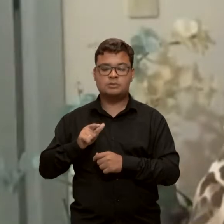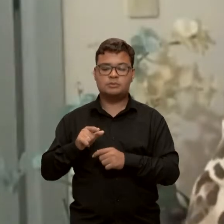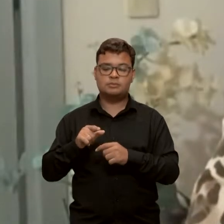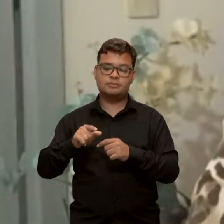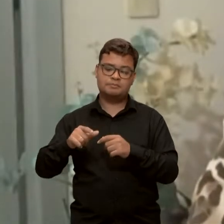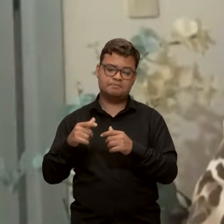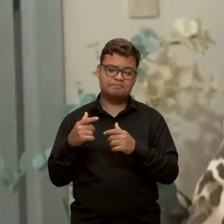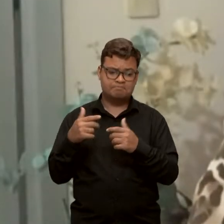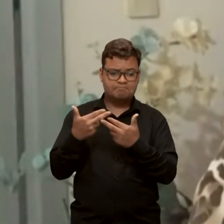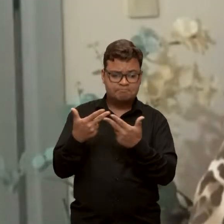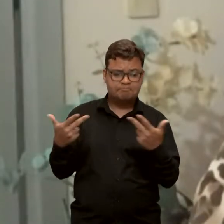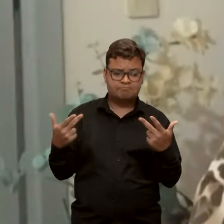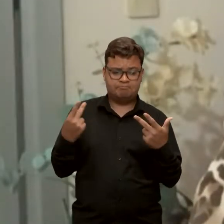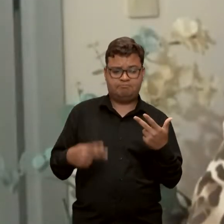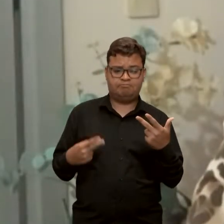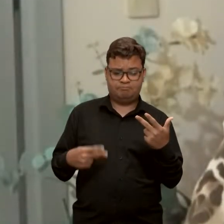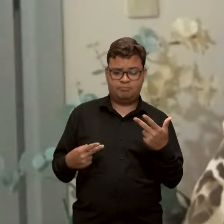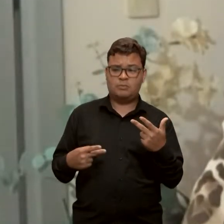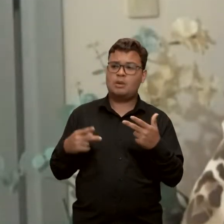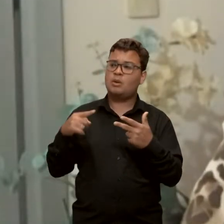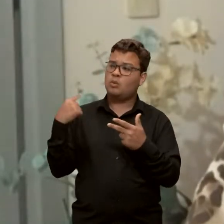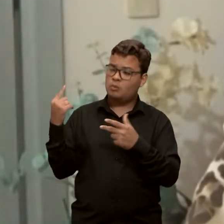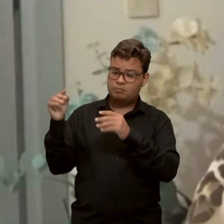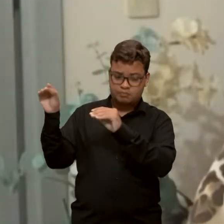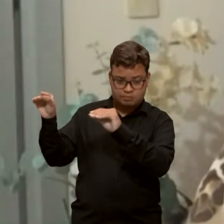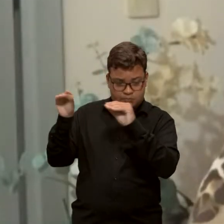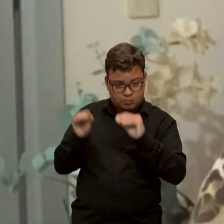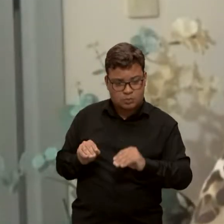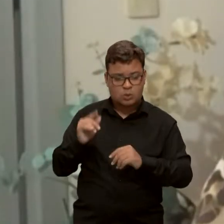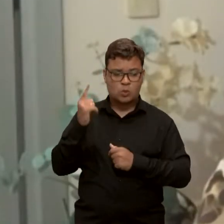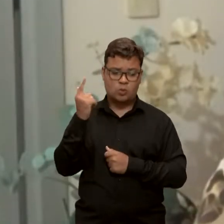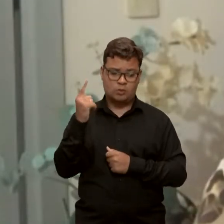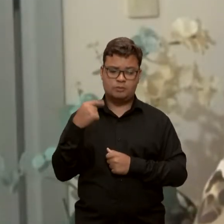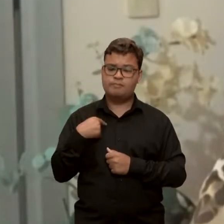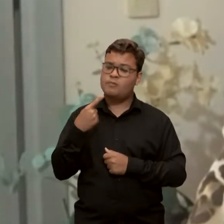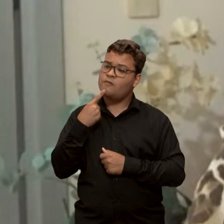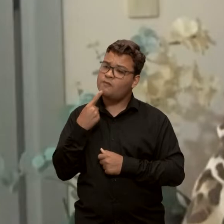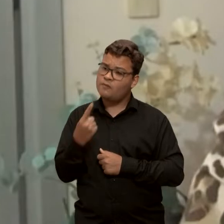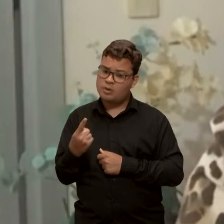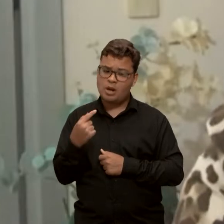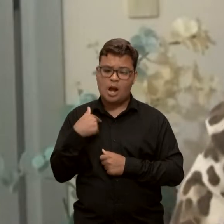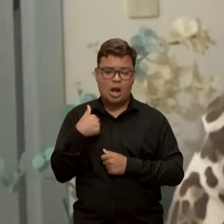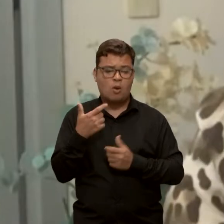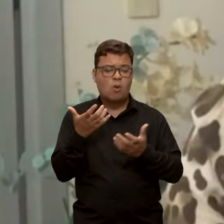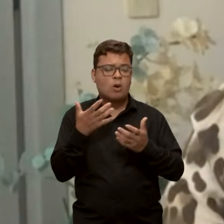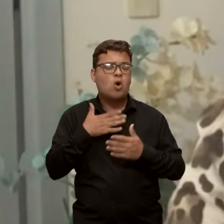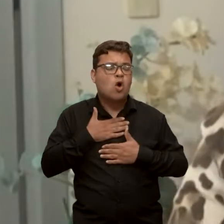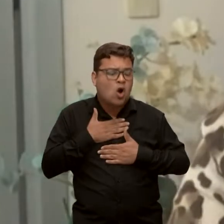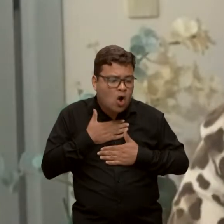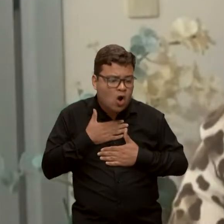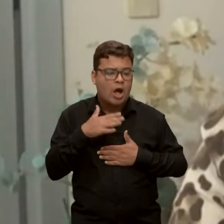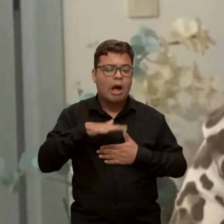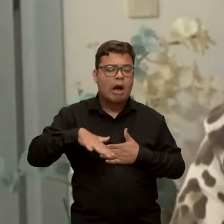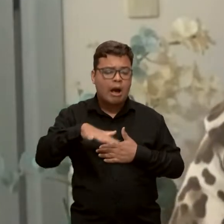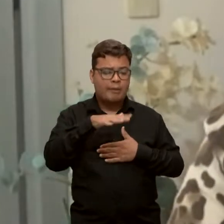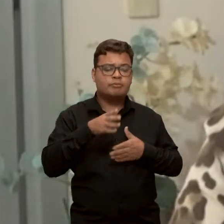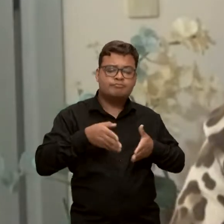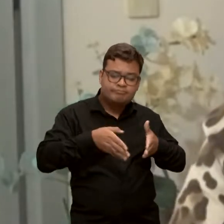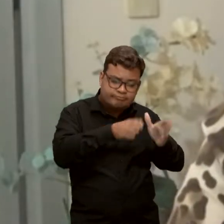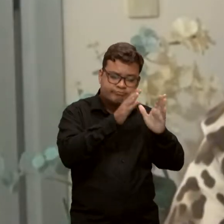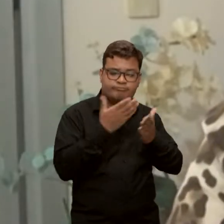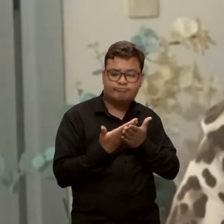unidades dele aqui, nós mudamos para Goiânia e daí eu falei assim, agora eu vou seguir aquilo que eu gosto, porque eu sempre